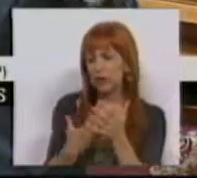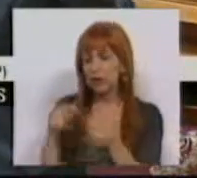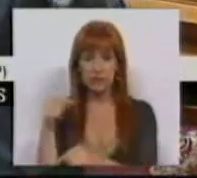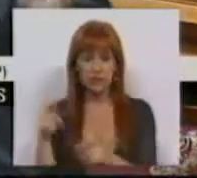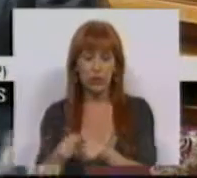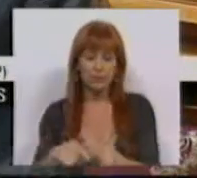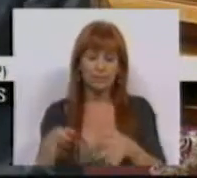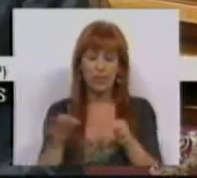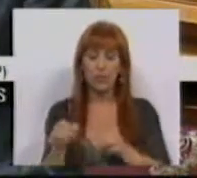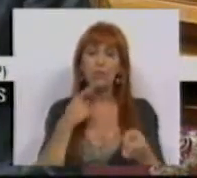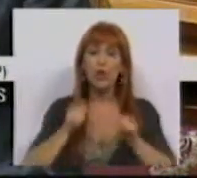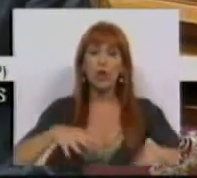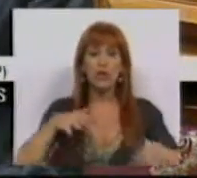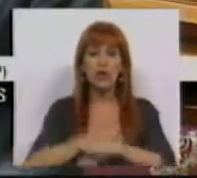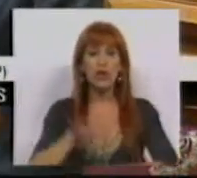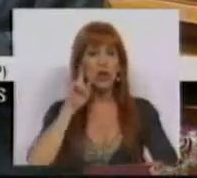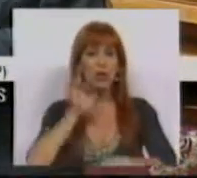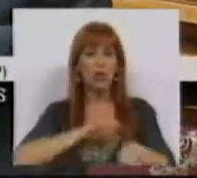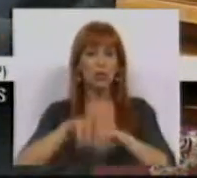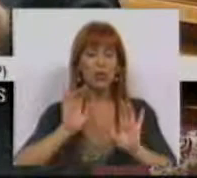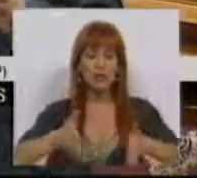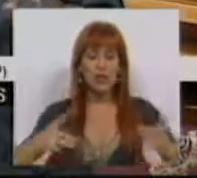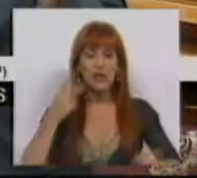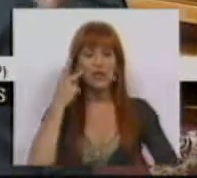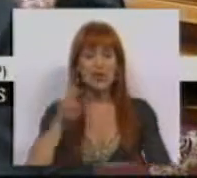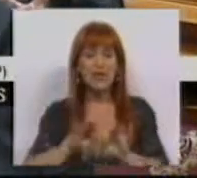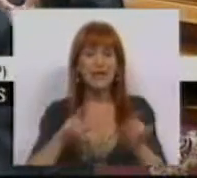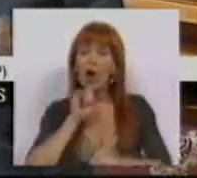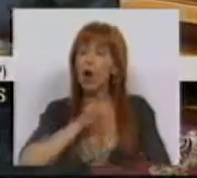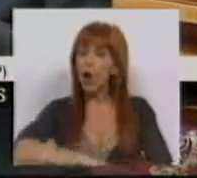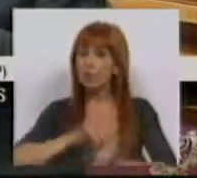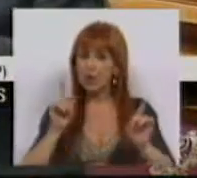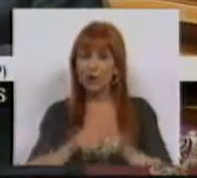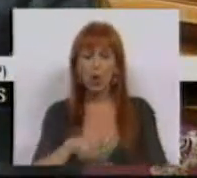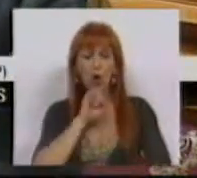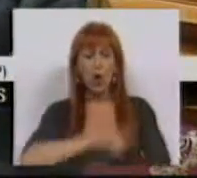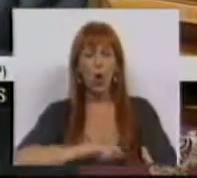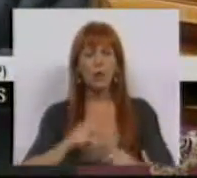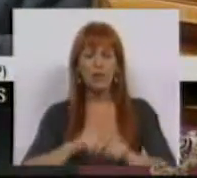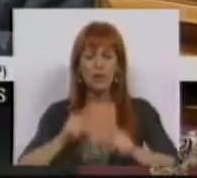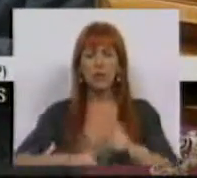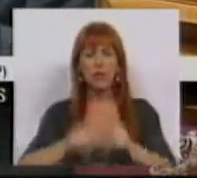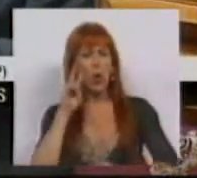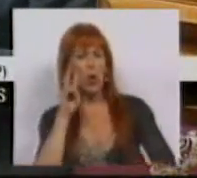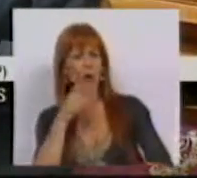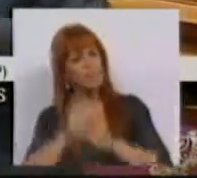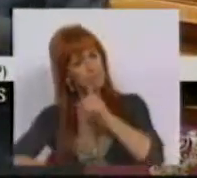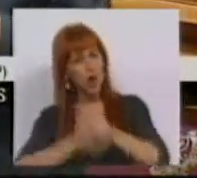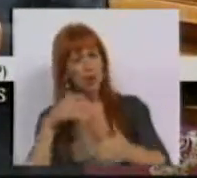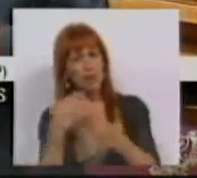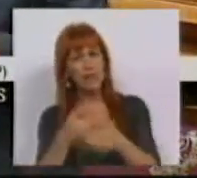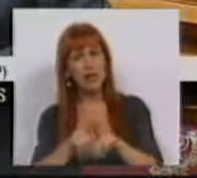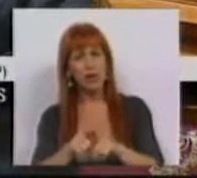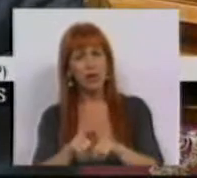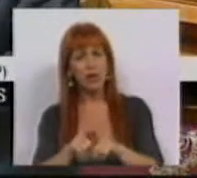Um reordenamento da rede, senhoras e senhores deputados, tem que ser visto como uma oportunidade para melhorar a